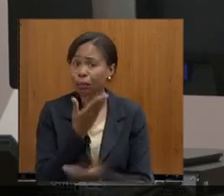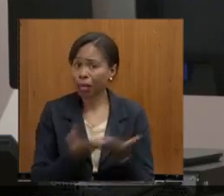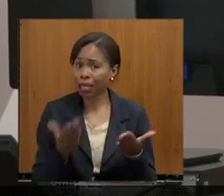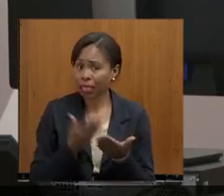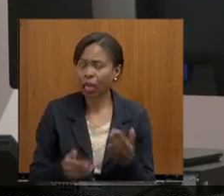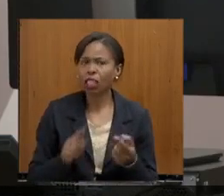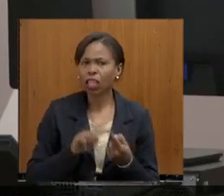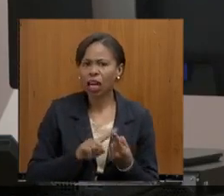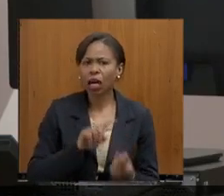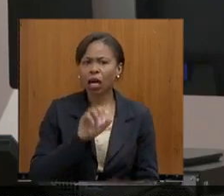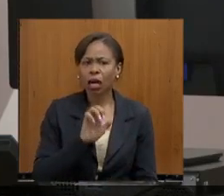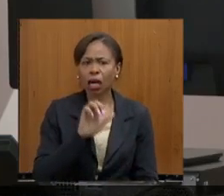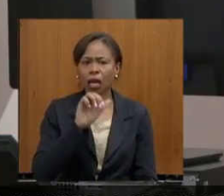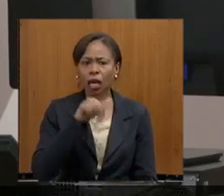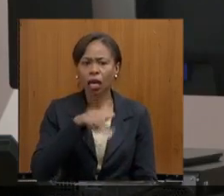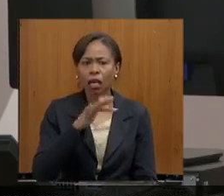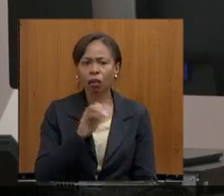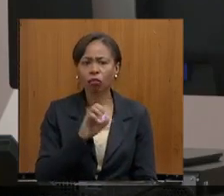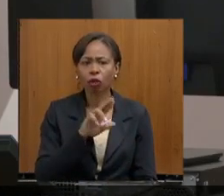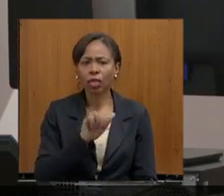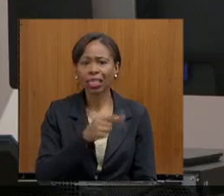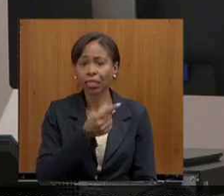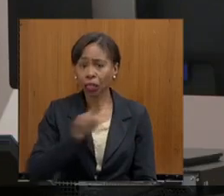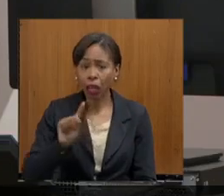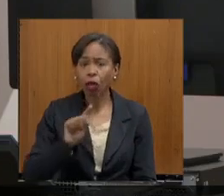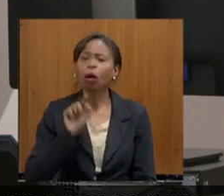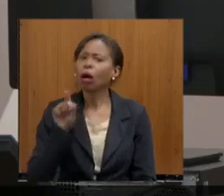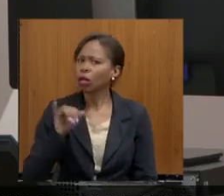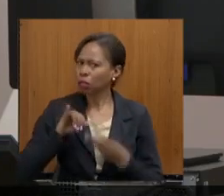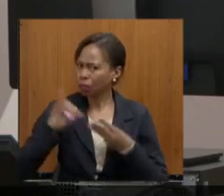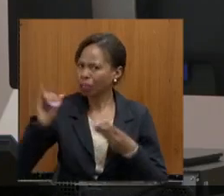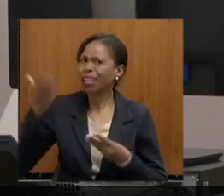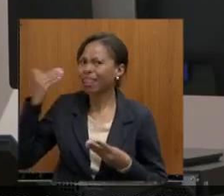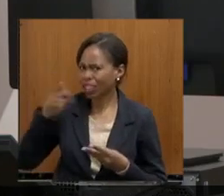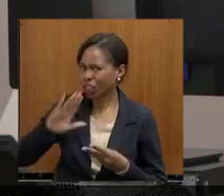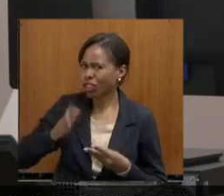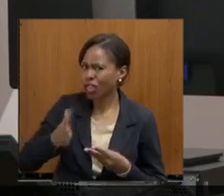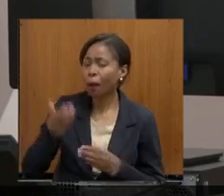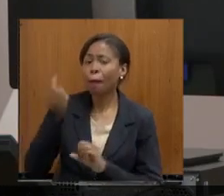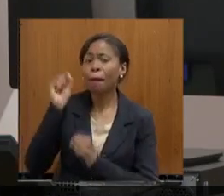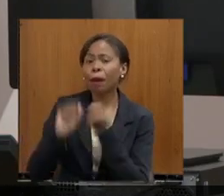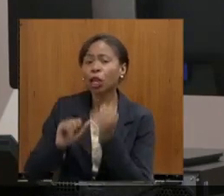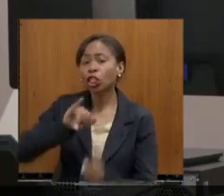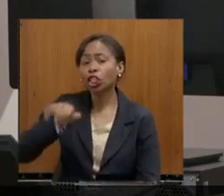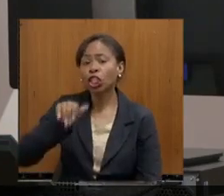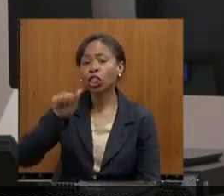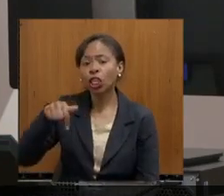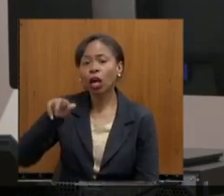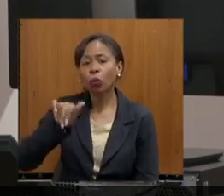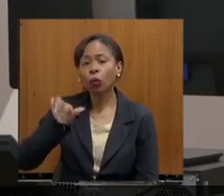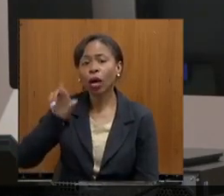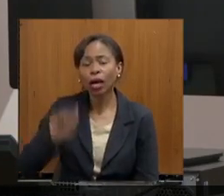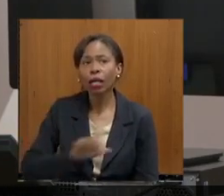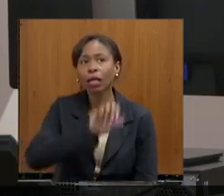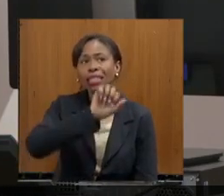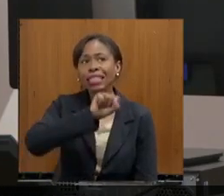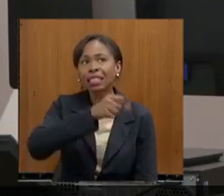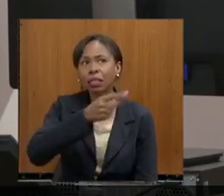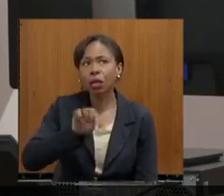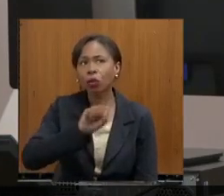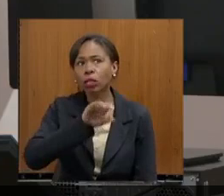Lembrando que a Cemig já passou por isso ao perder as usinas de Jaguara São Simão